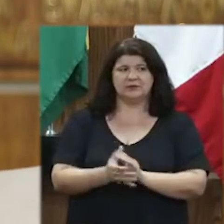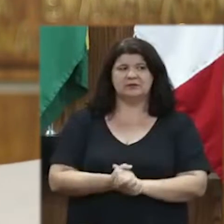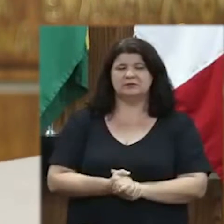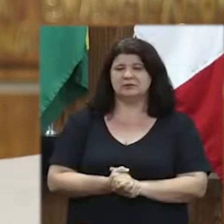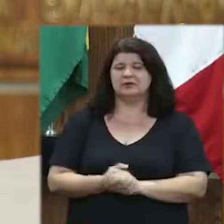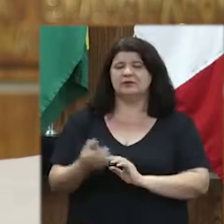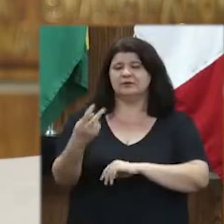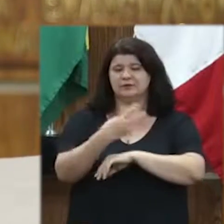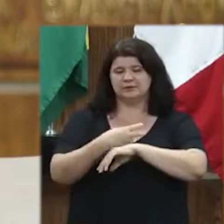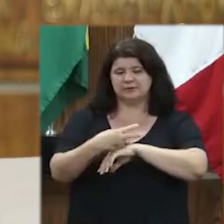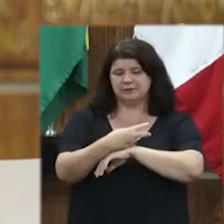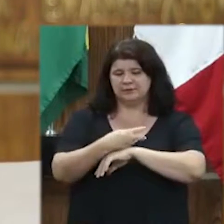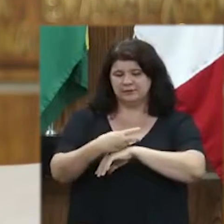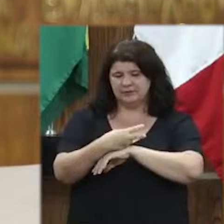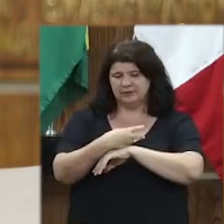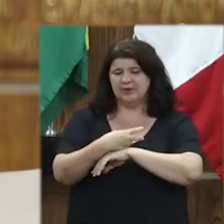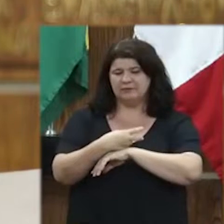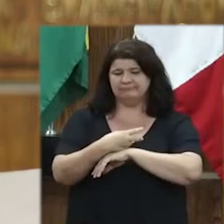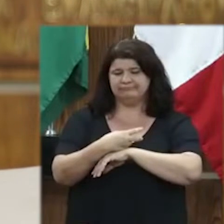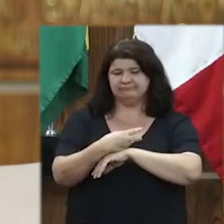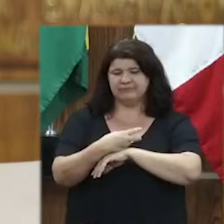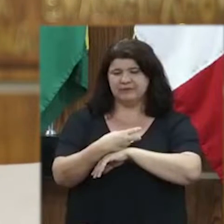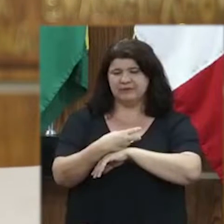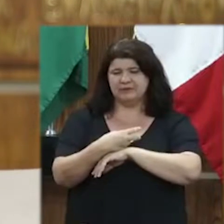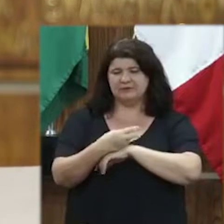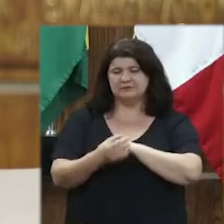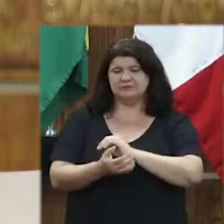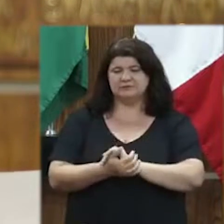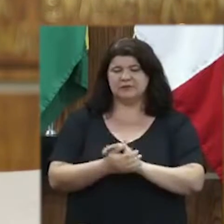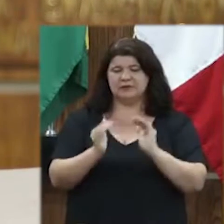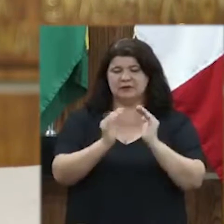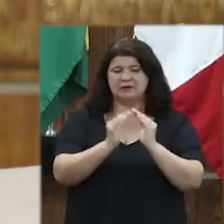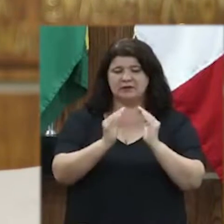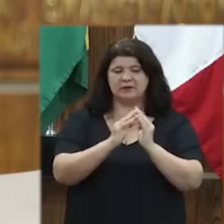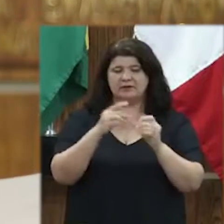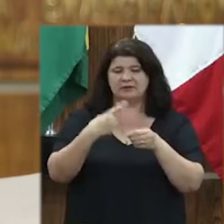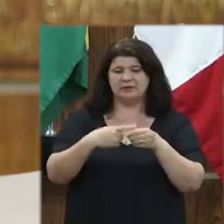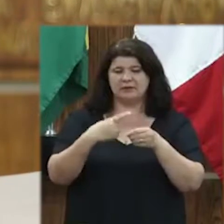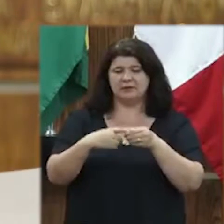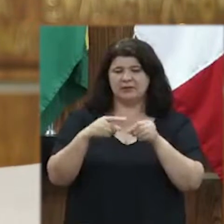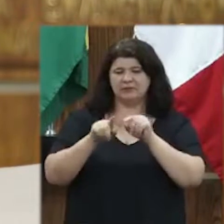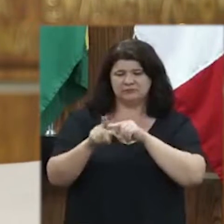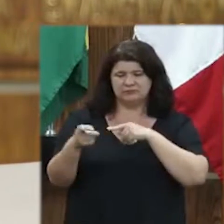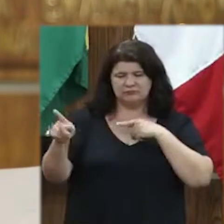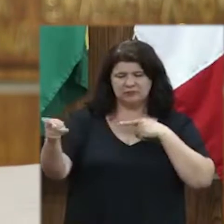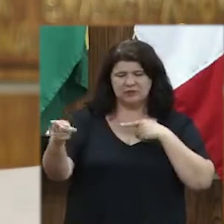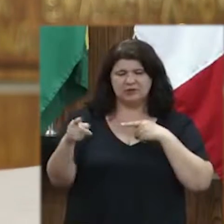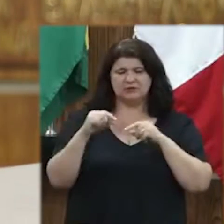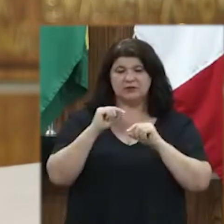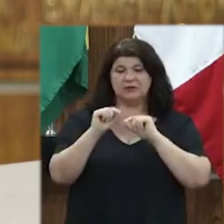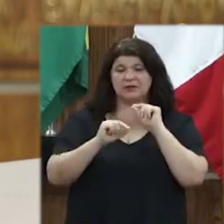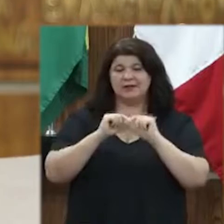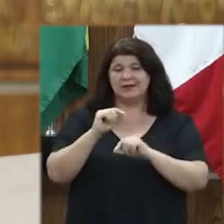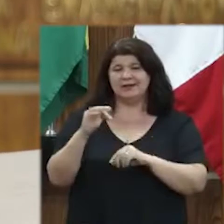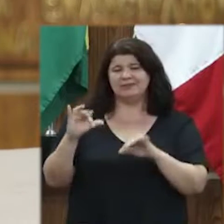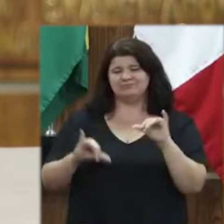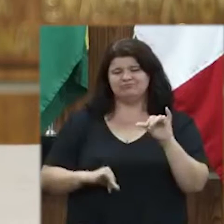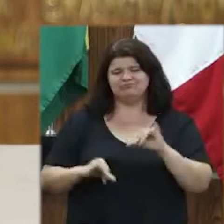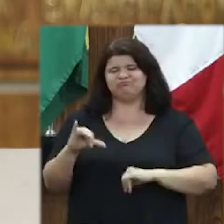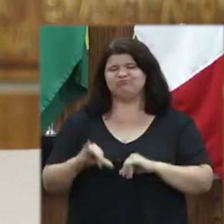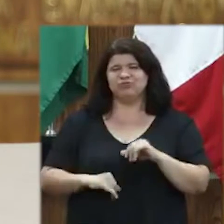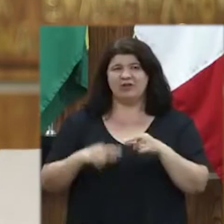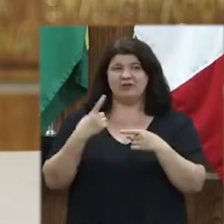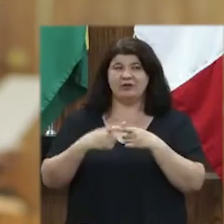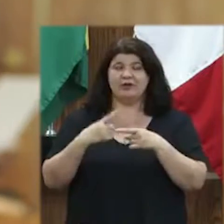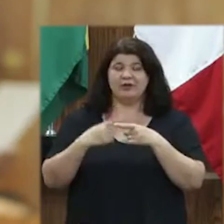Fomos procurados por alguns moradores de nossa cidade, residentes em bairros periféricos, que seguem sofrendo com o fato de que os